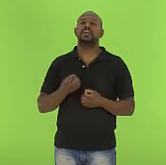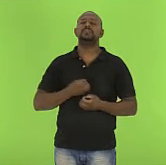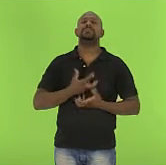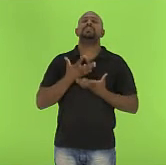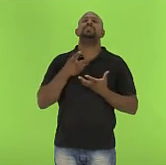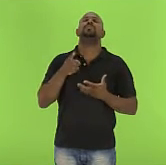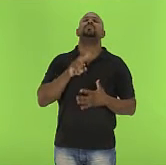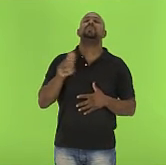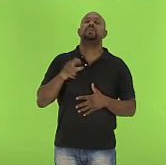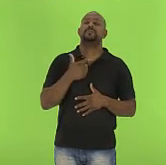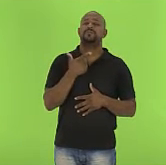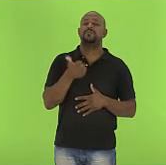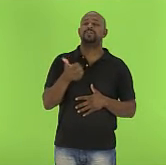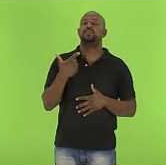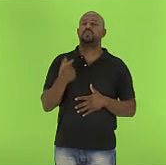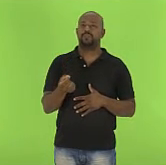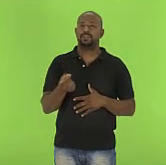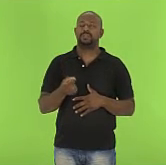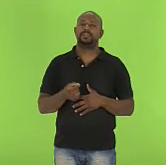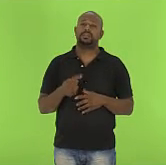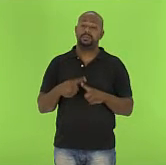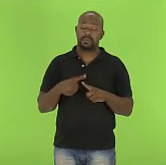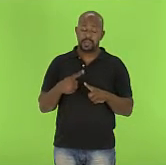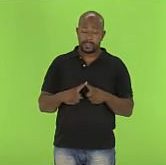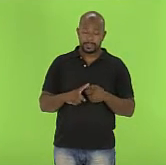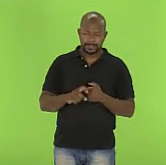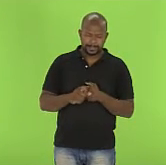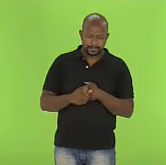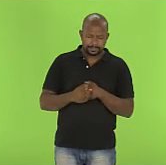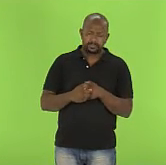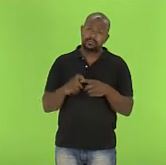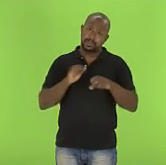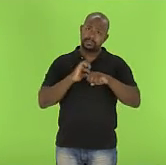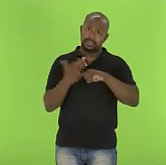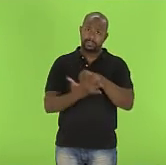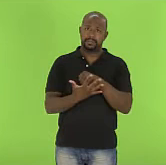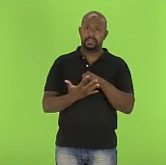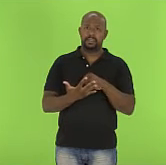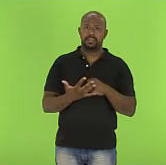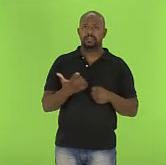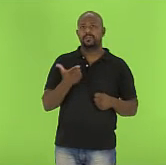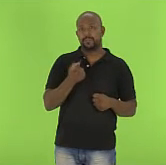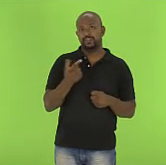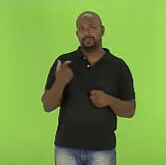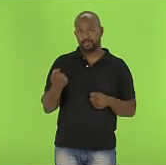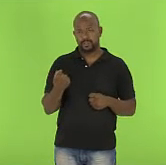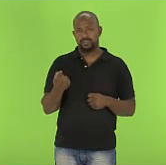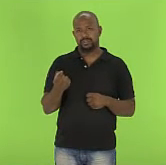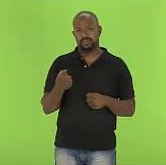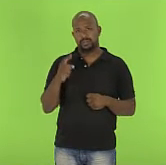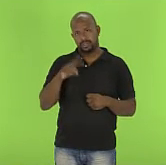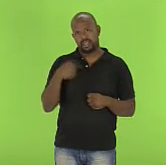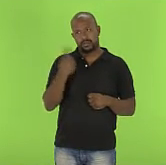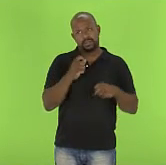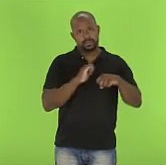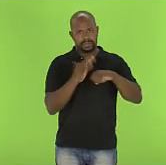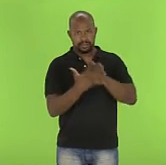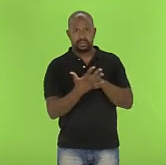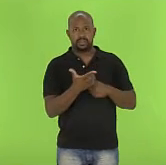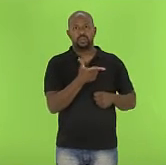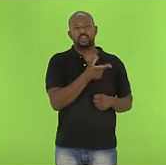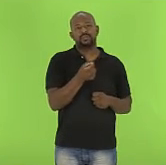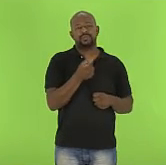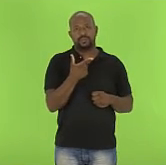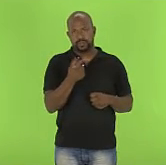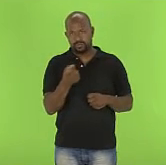E a inspiração do nome 2120 é por conta da pandemia, né, do 2020, né, que é a nossa pandemia